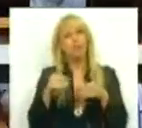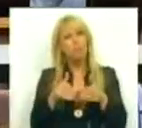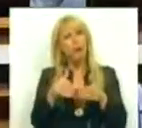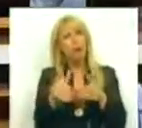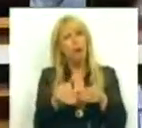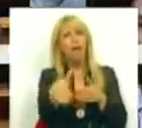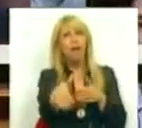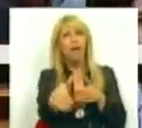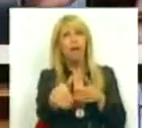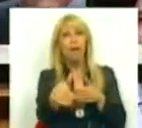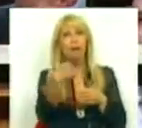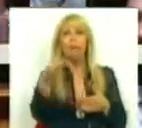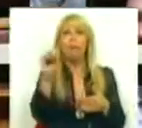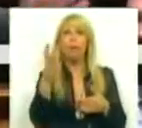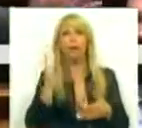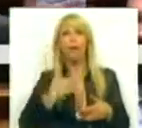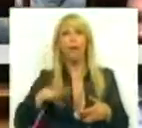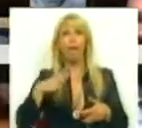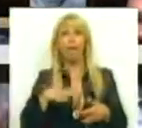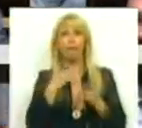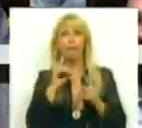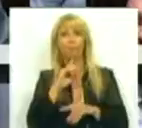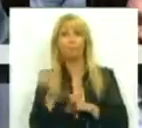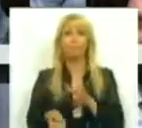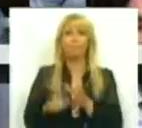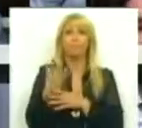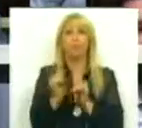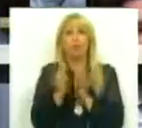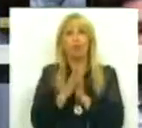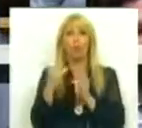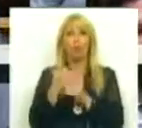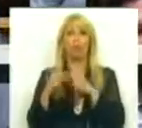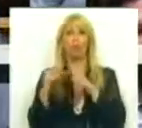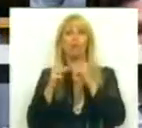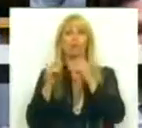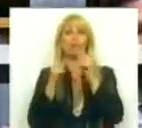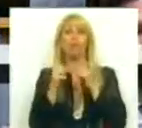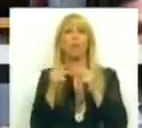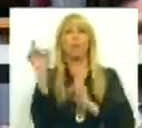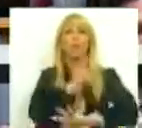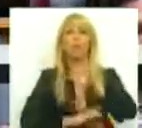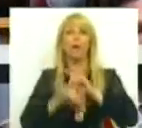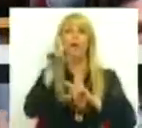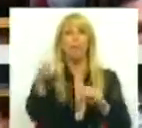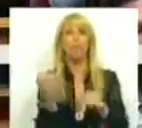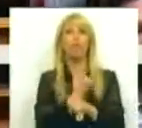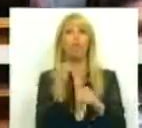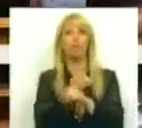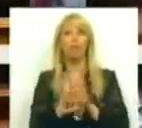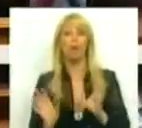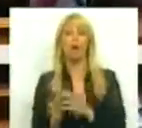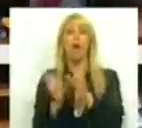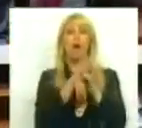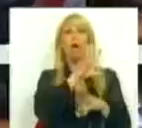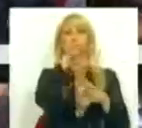o Partido Socialista queria refundar, neste momento, toda a construção europeia e o funcionamento dos órgãos da